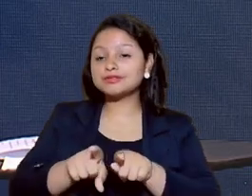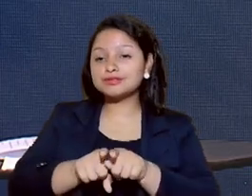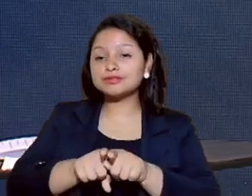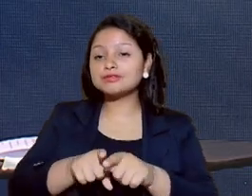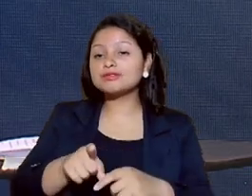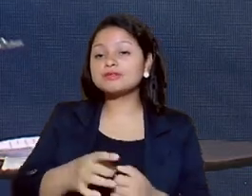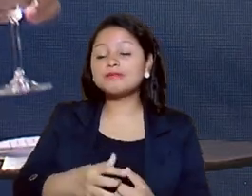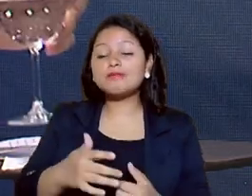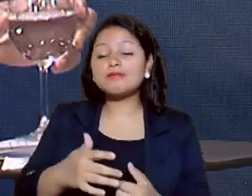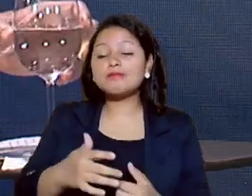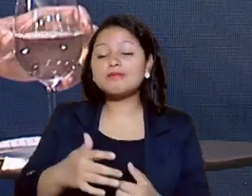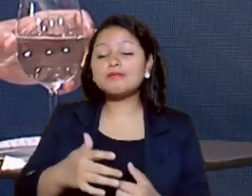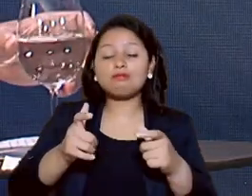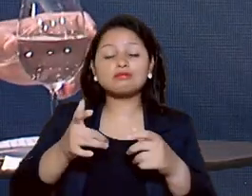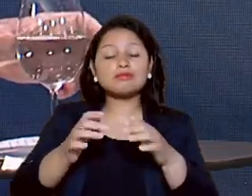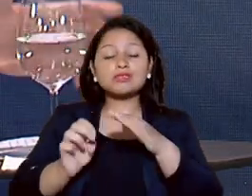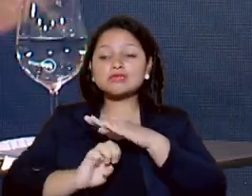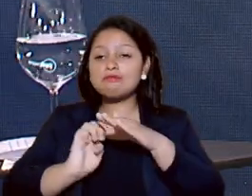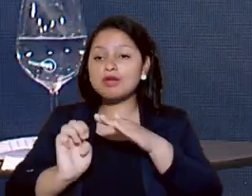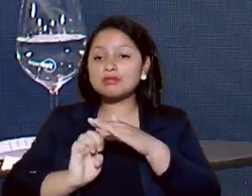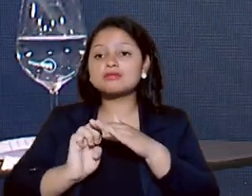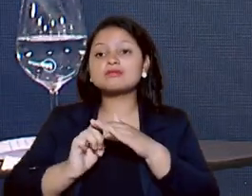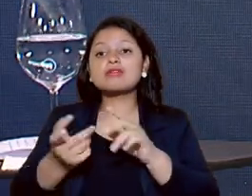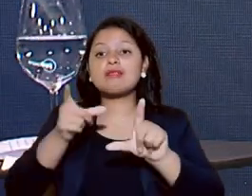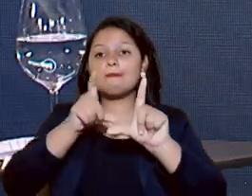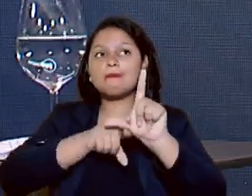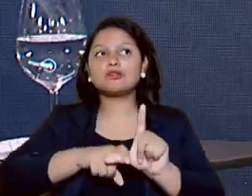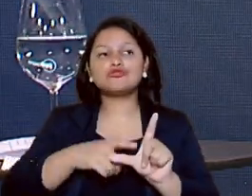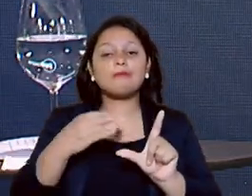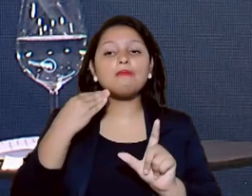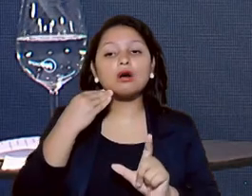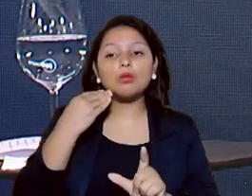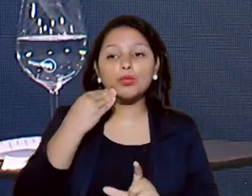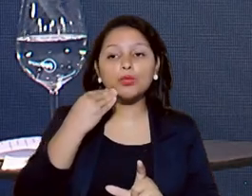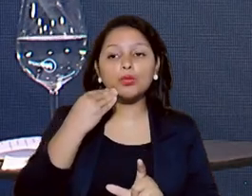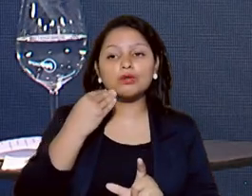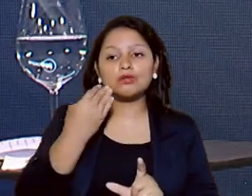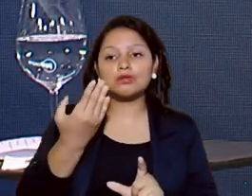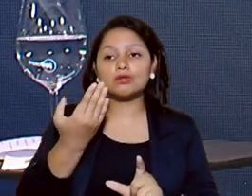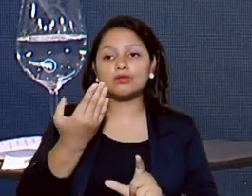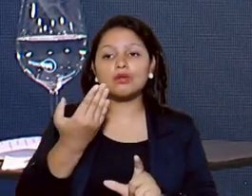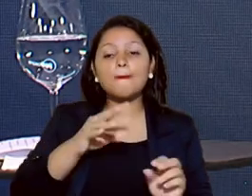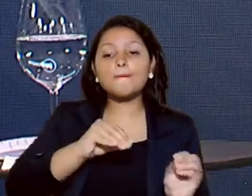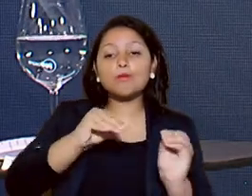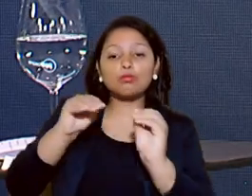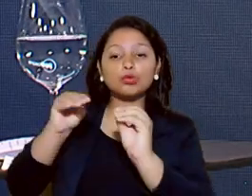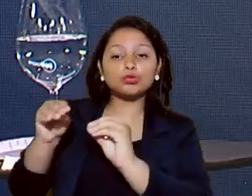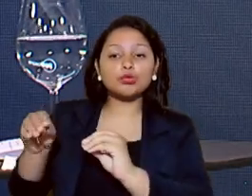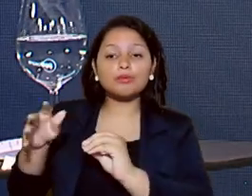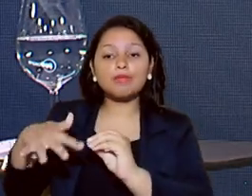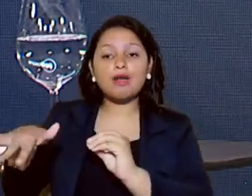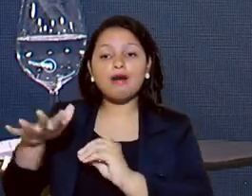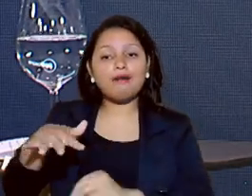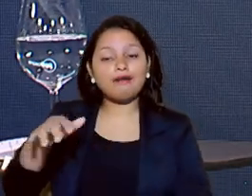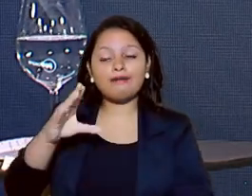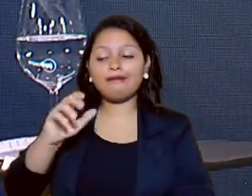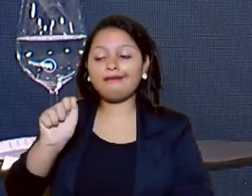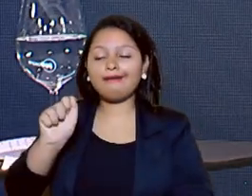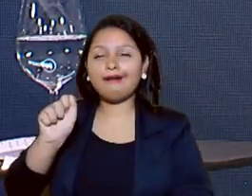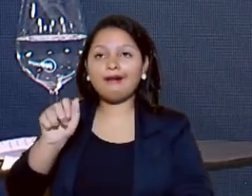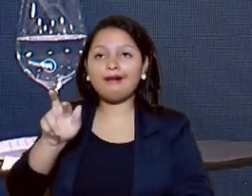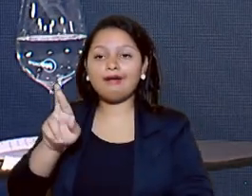grandes empresas que dependia completamente dos bancos ele migrou para mercado de capitais Tá certo e